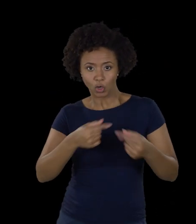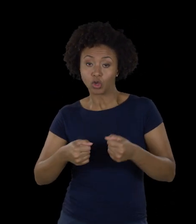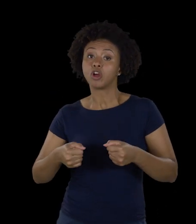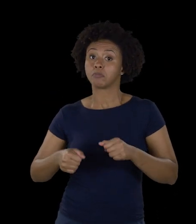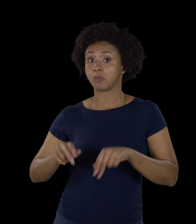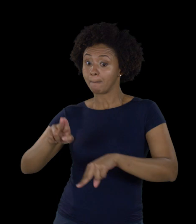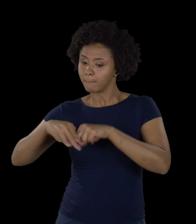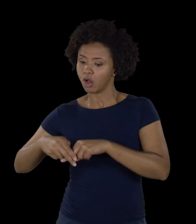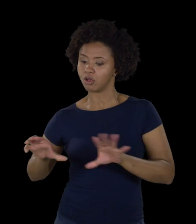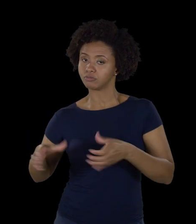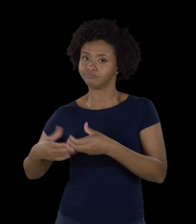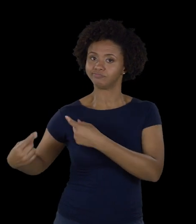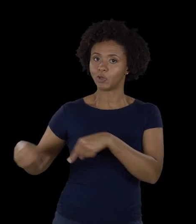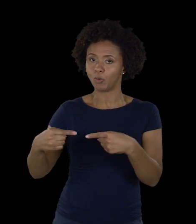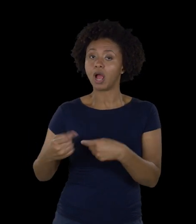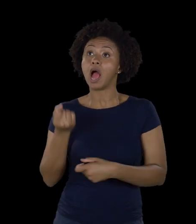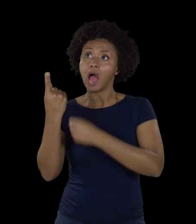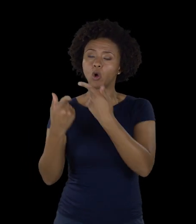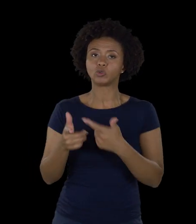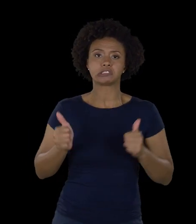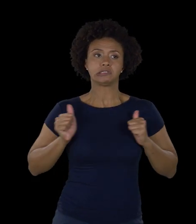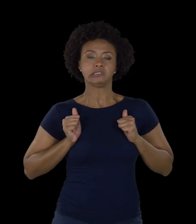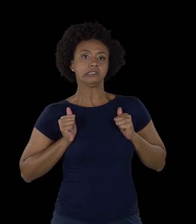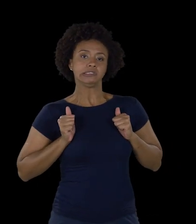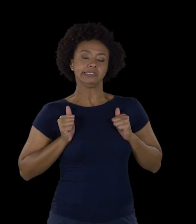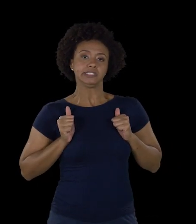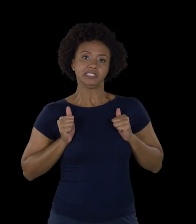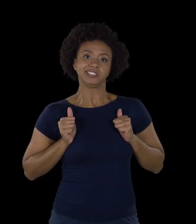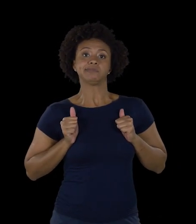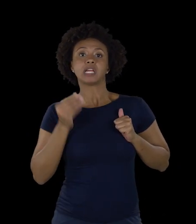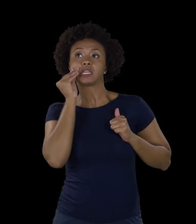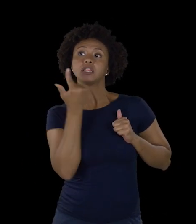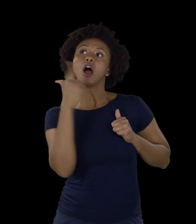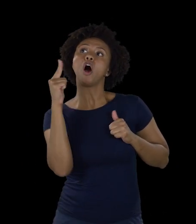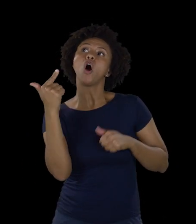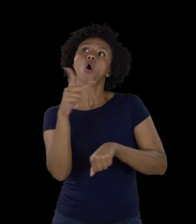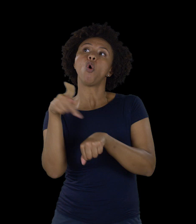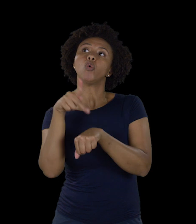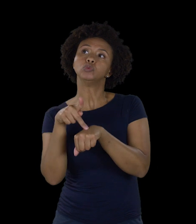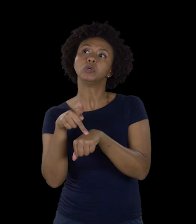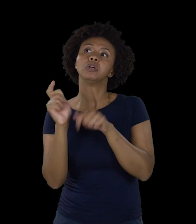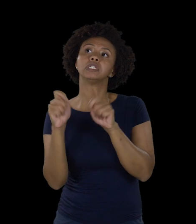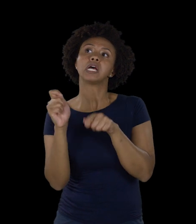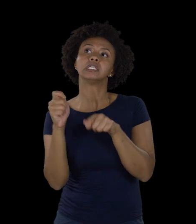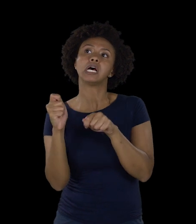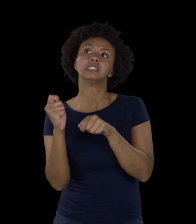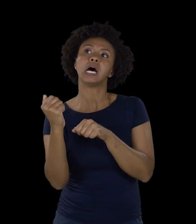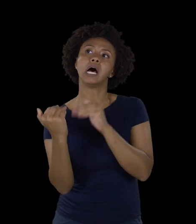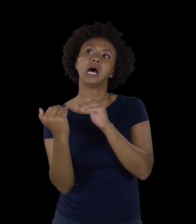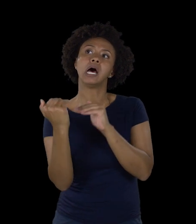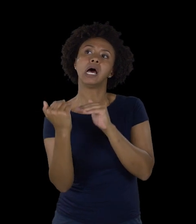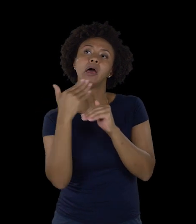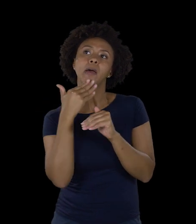se retraem. Eles procuram estabilidades em outros países, onde a situação econômica pode ser mais estável e